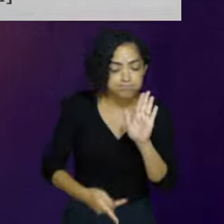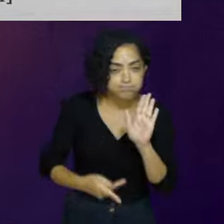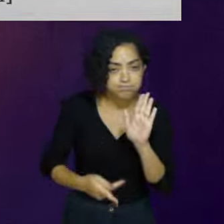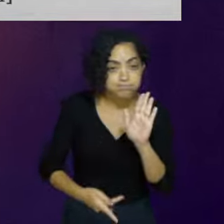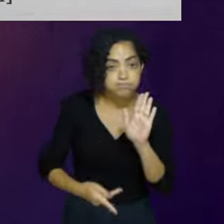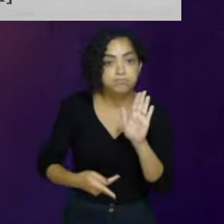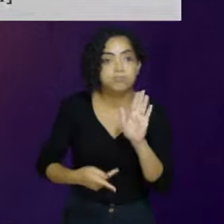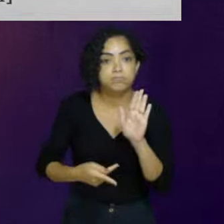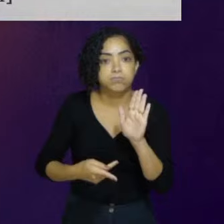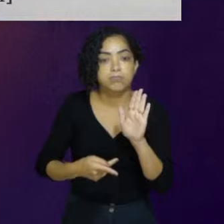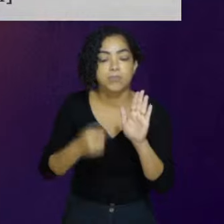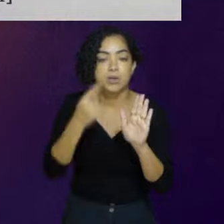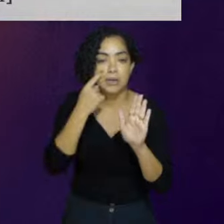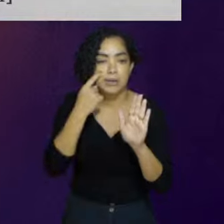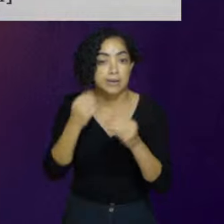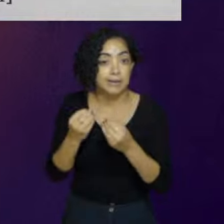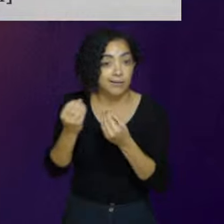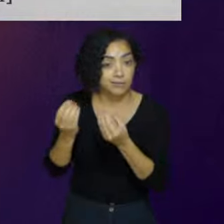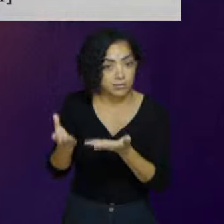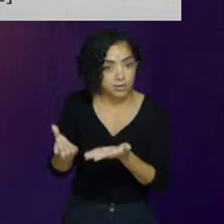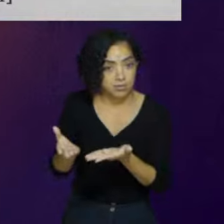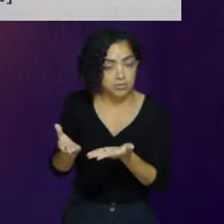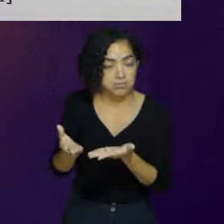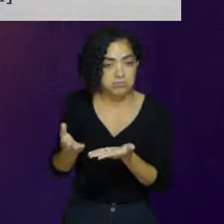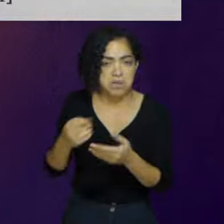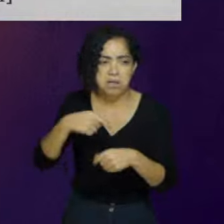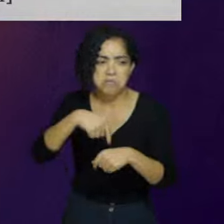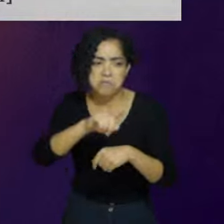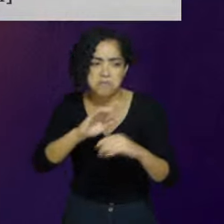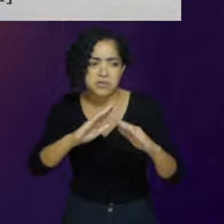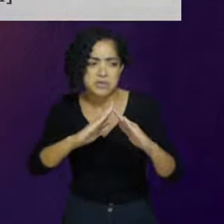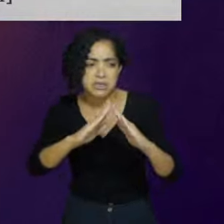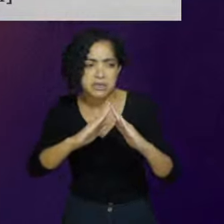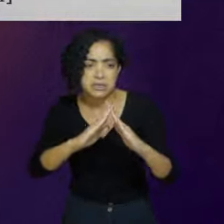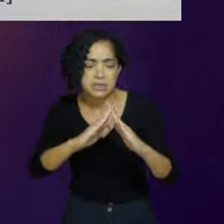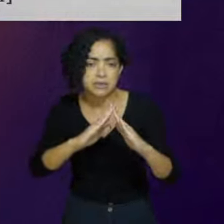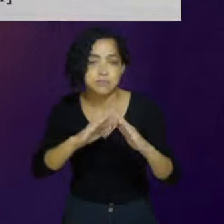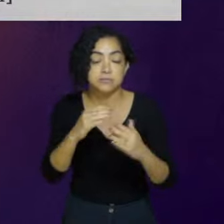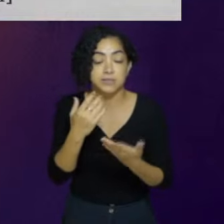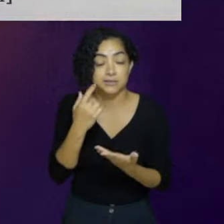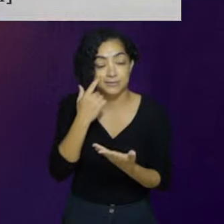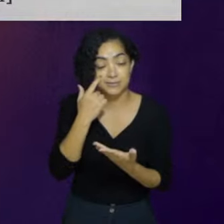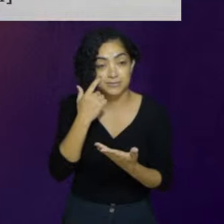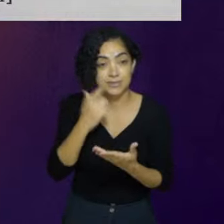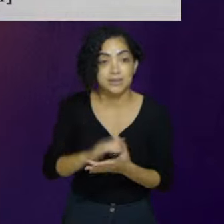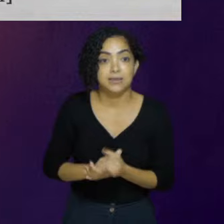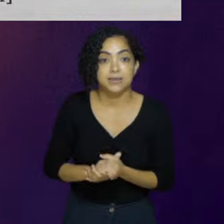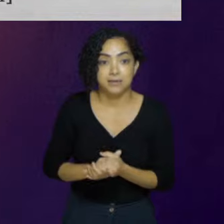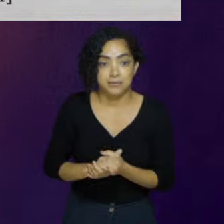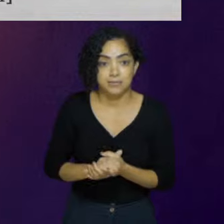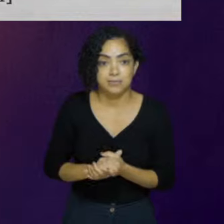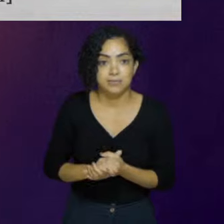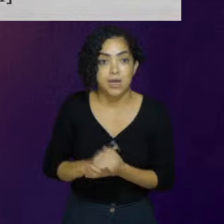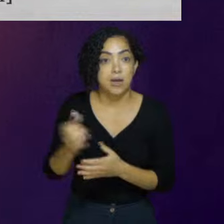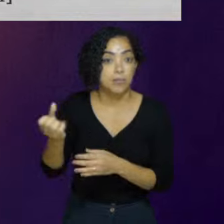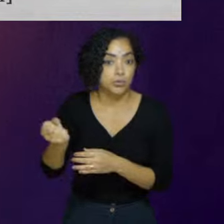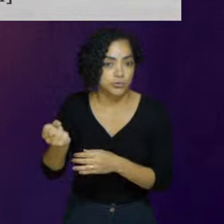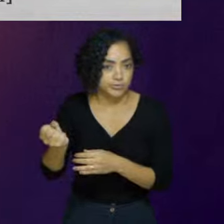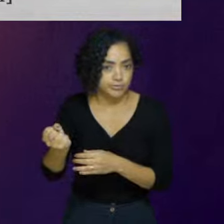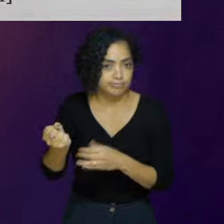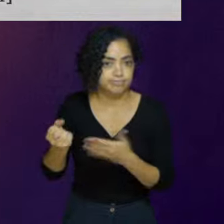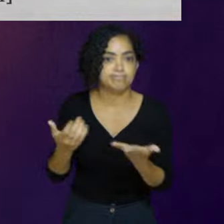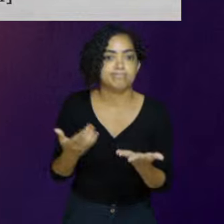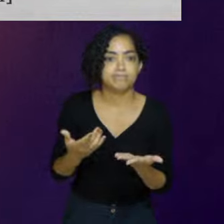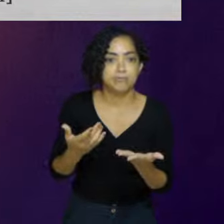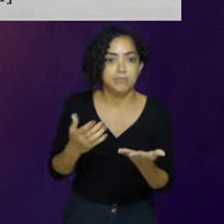para os alunos. Eu não sei se meu pai vai me deixar entrar em casa depois desse discurso, mas vamos lá. A mão da punheta é a mesma da poesia.